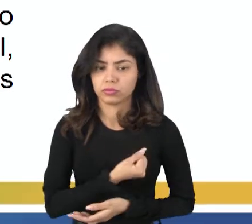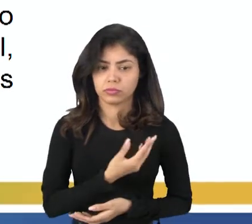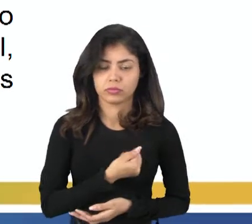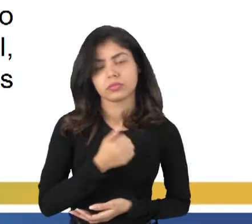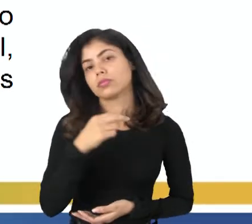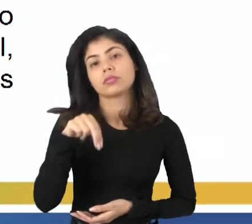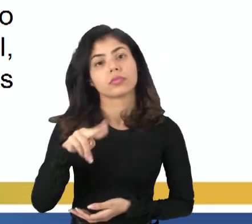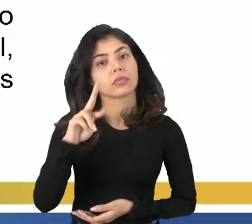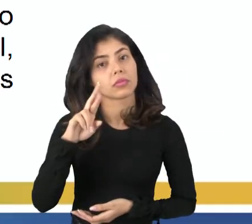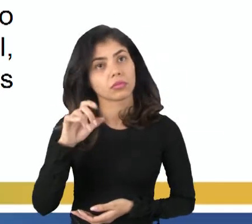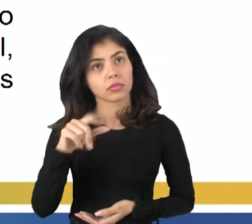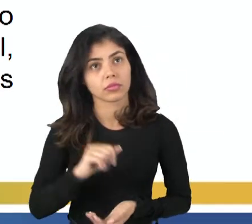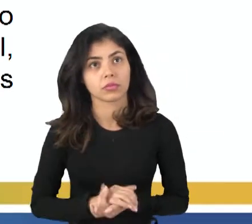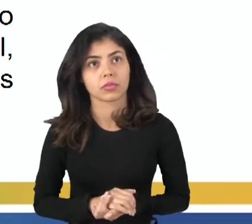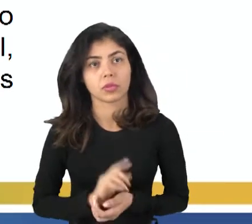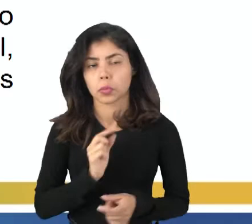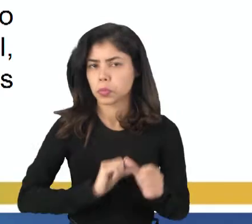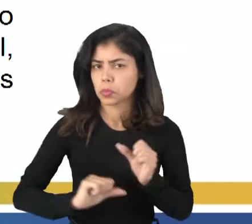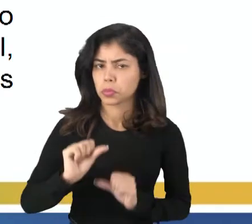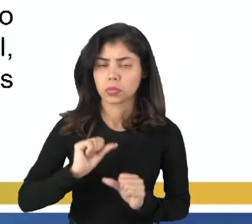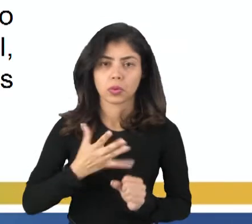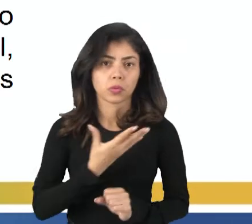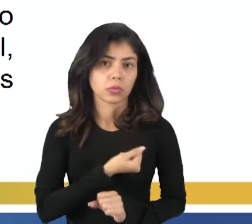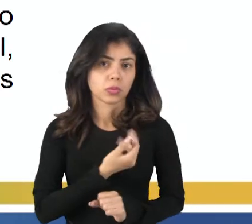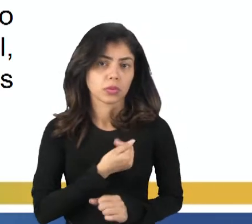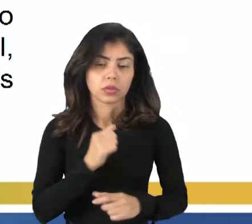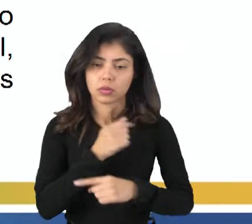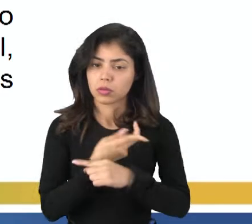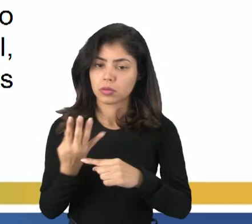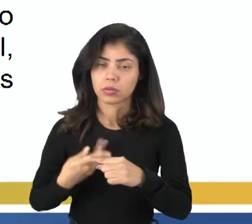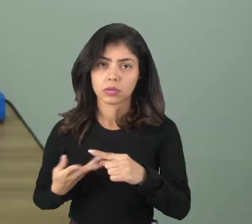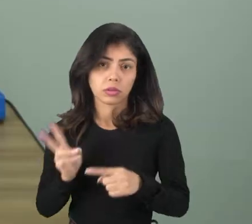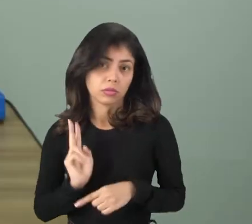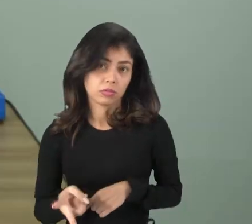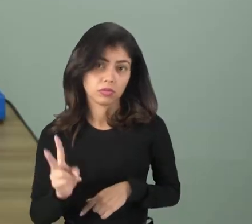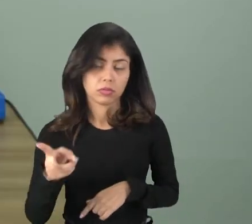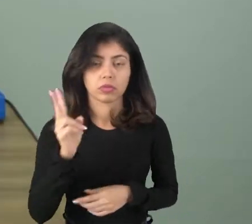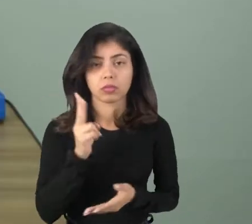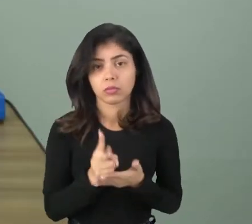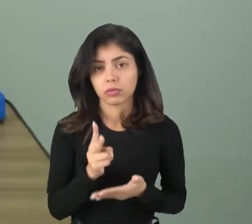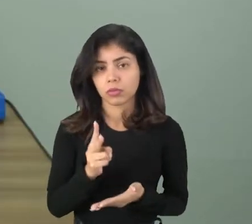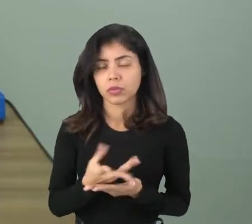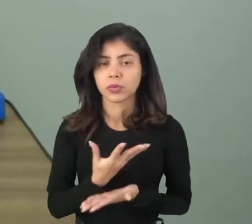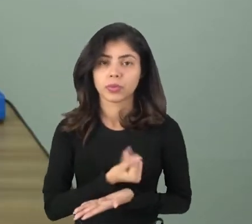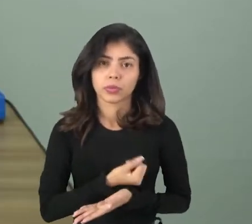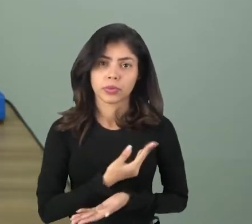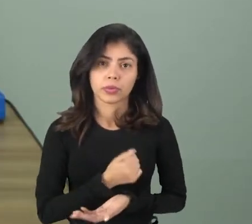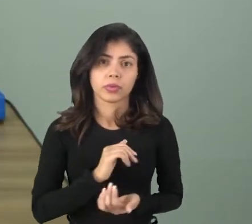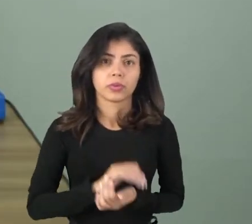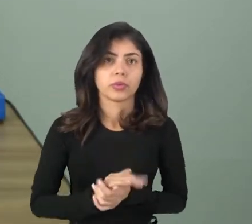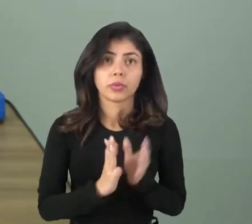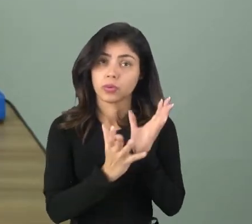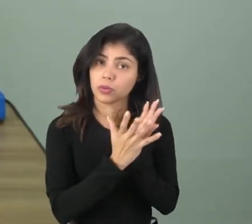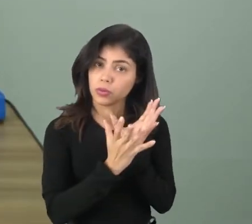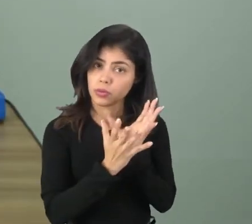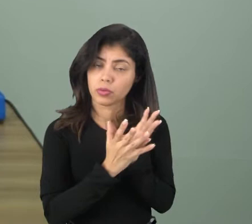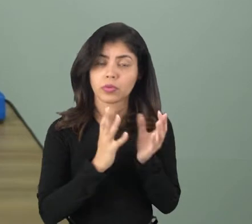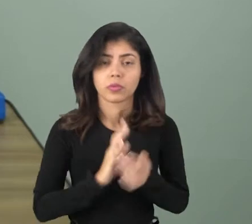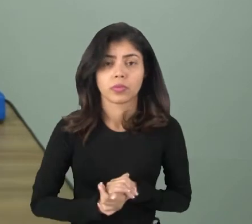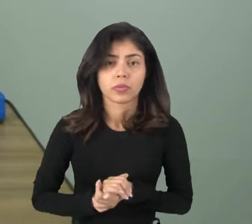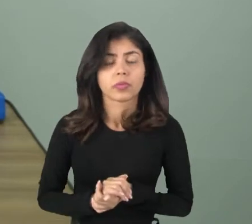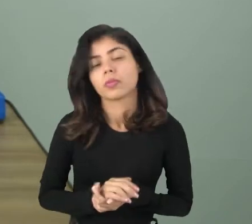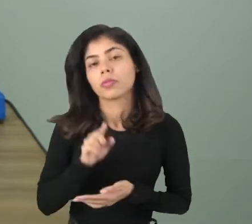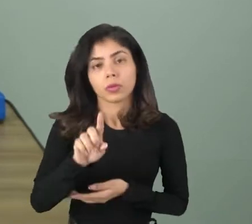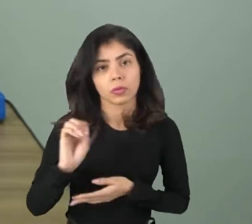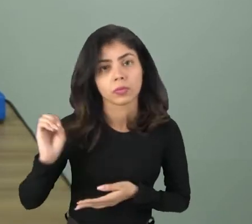mudou para um número racional, não é um número fracionado, ele permanece o mesmo. Então, nós dizemos que é um conjunto, né?